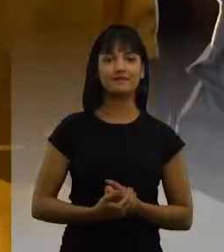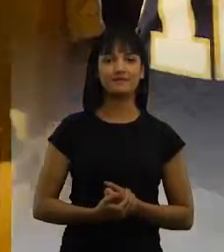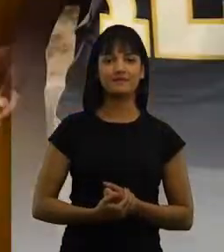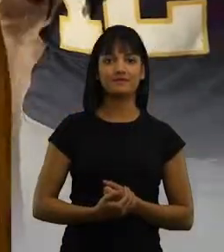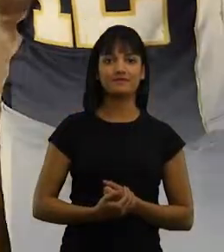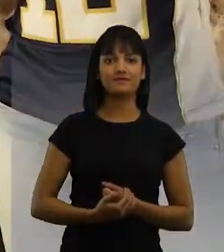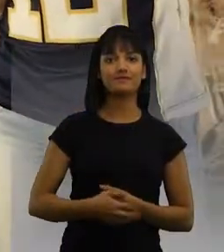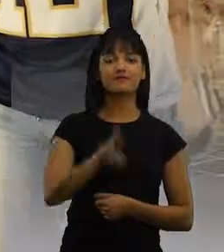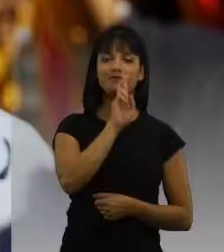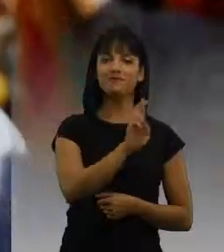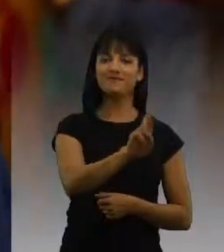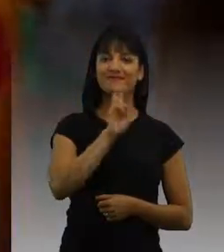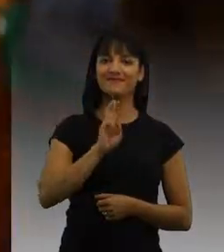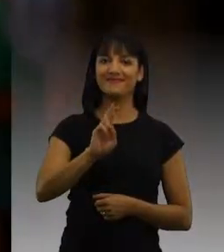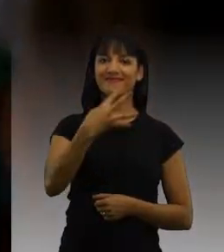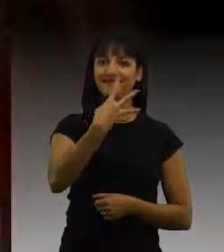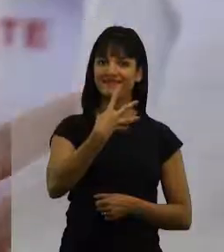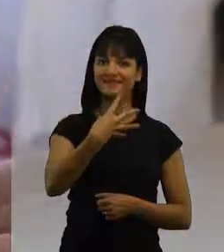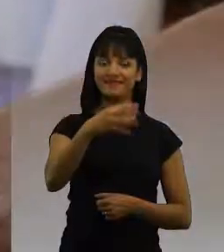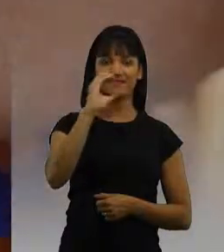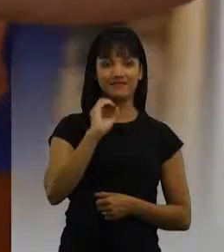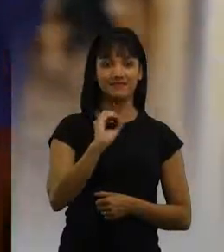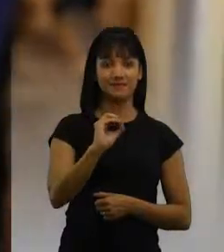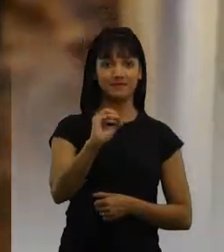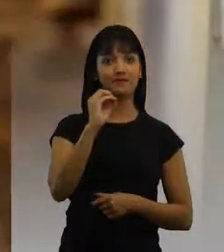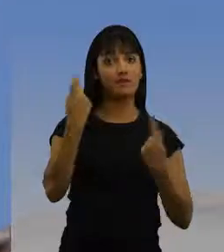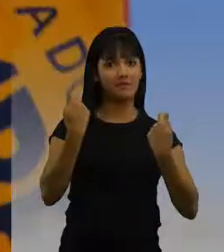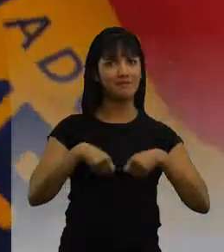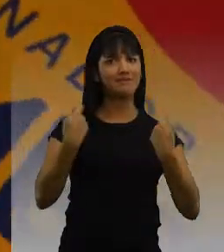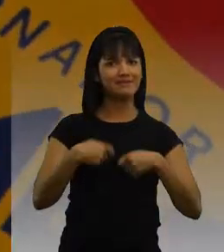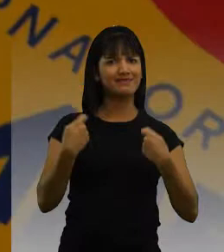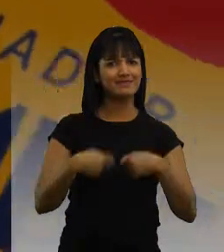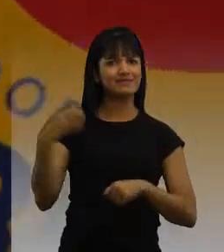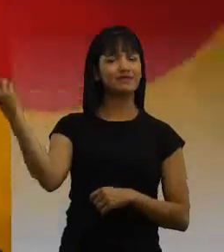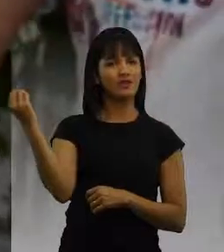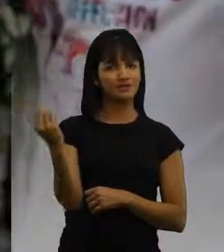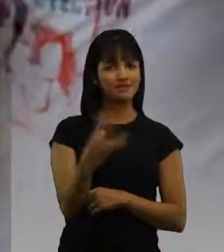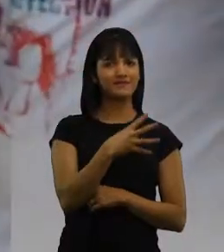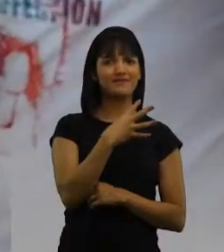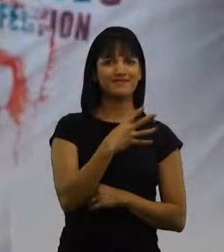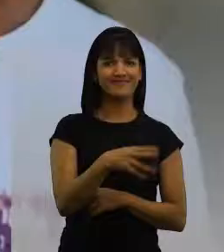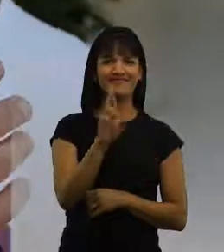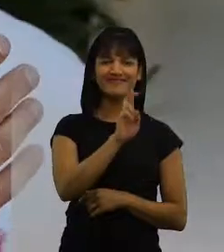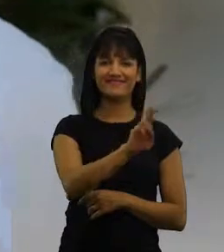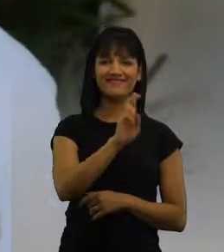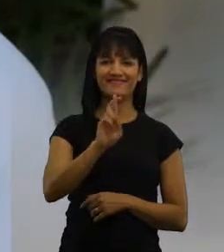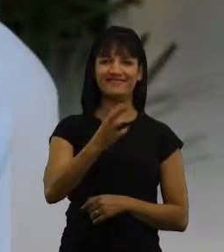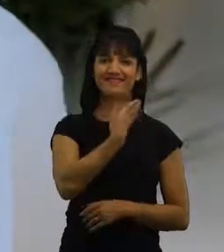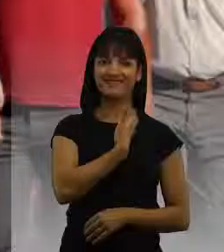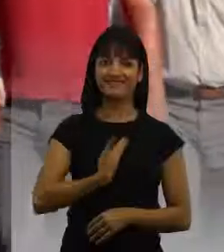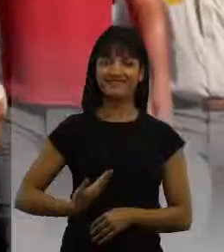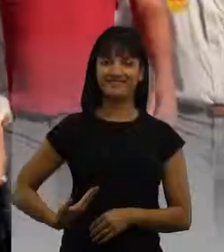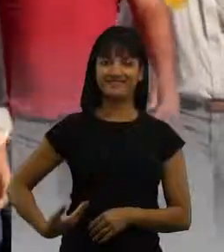É Hollenberg 40 É preciso renovar Hollenberg,